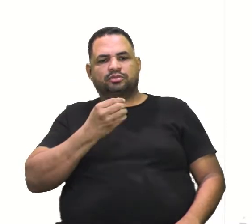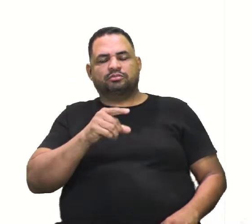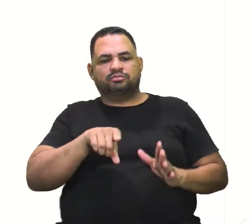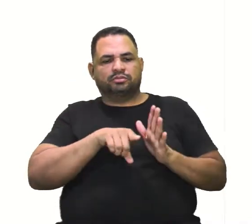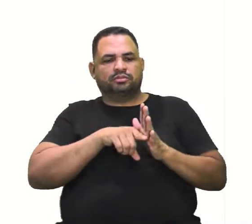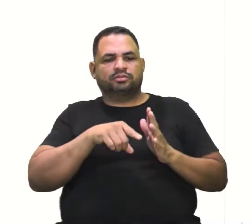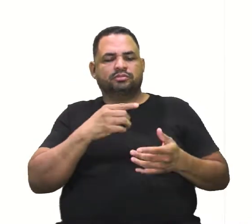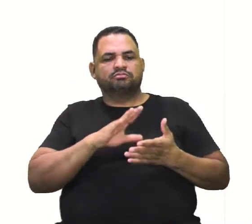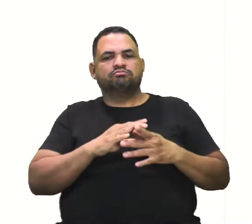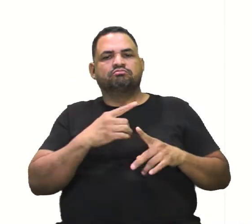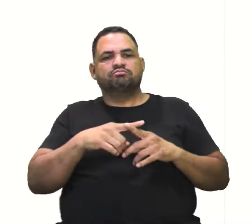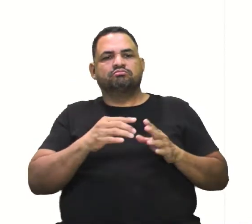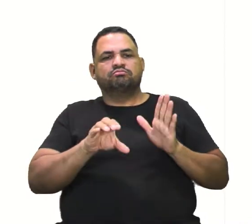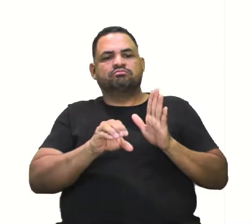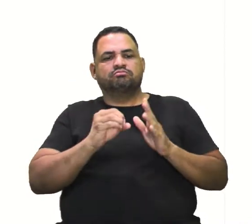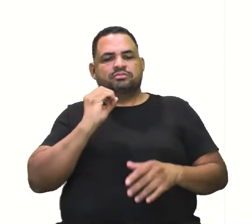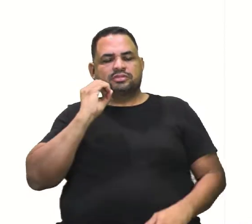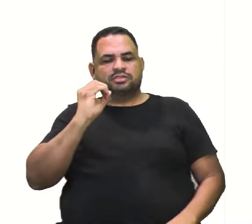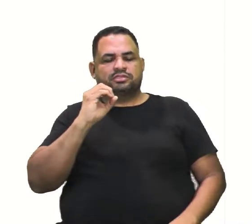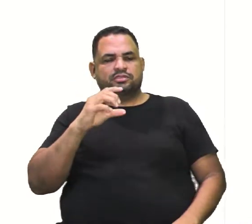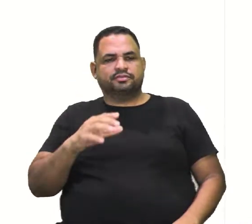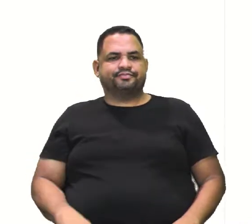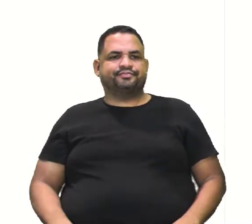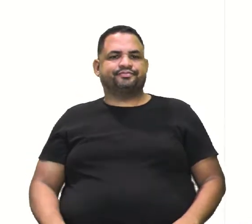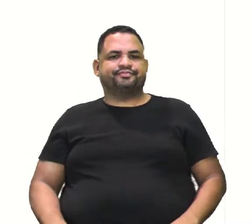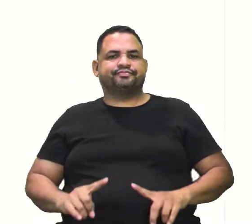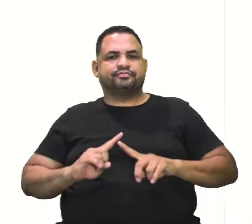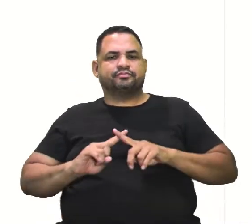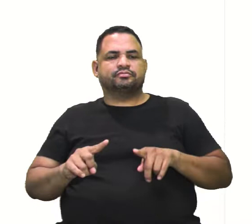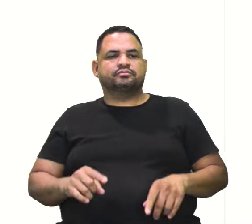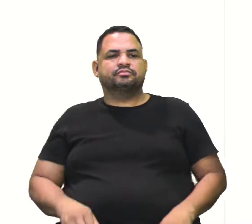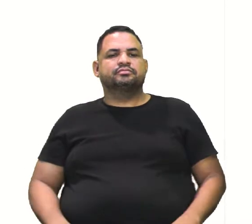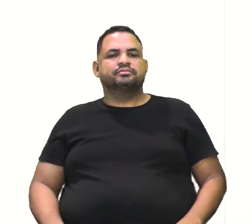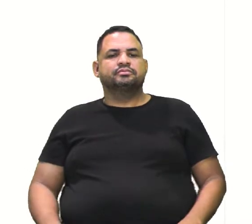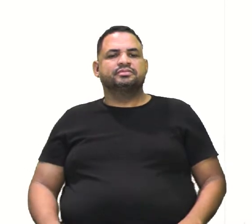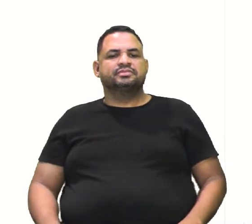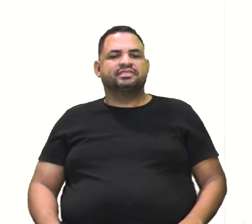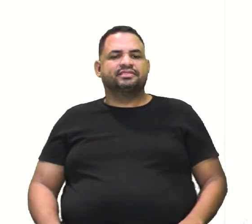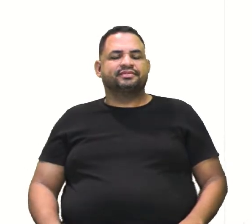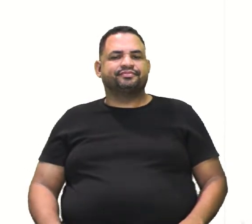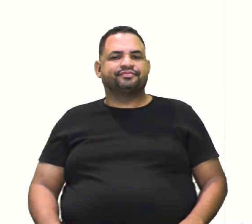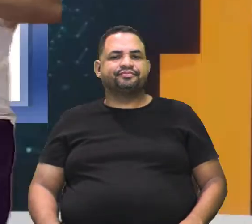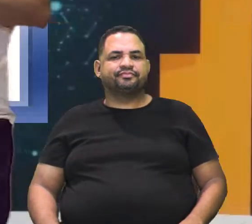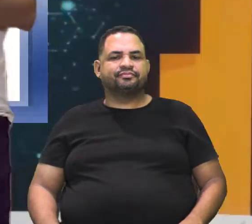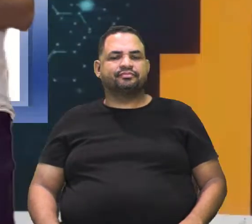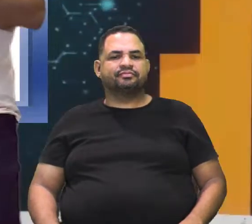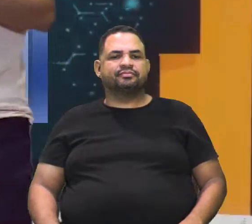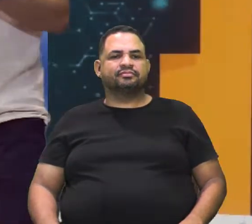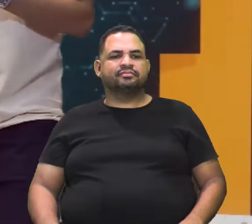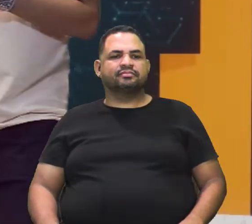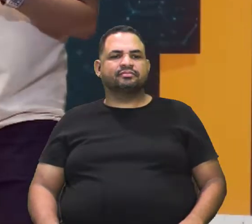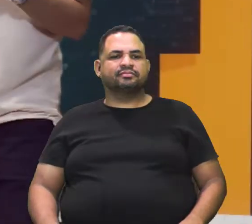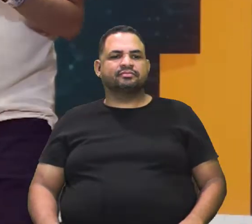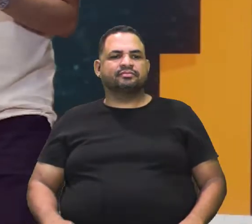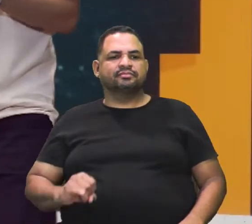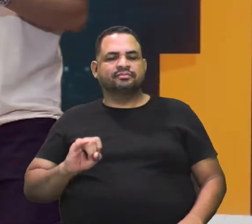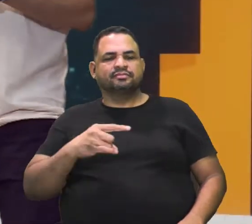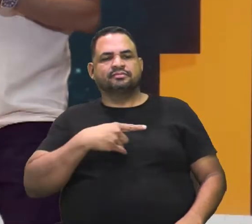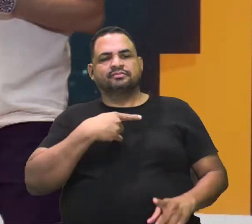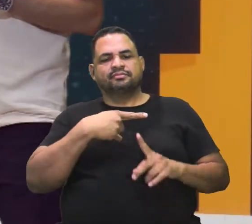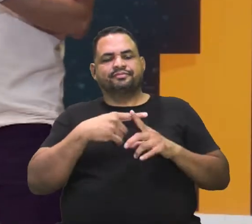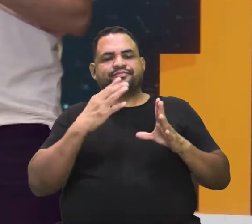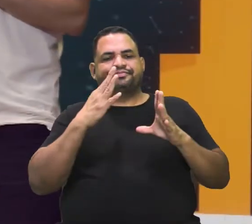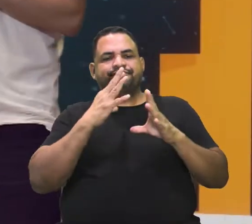as respostas, por conta que a gente tem um assunto ainda para ser passado. Mas, com certeza, né? Olha aqui com a gente. Se você somar 2